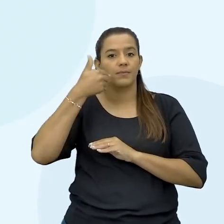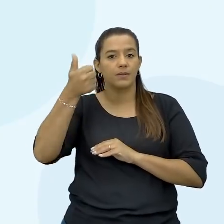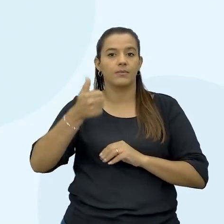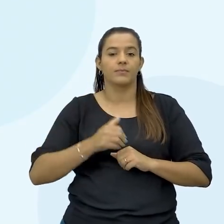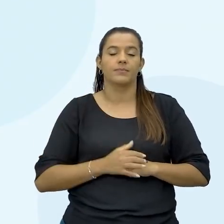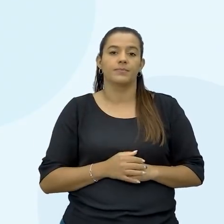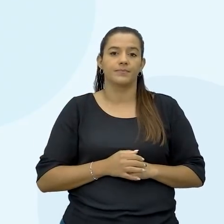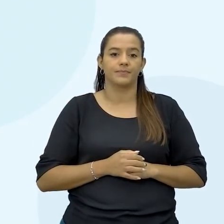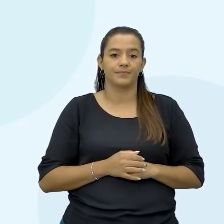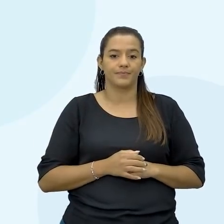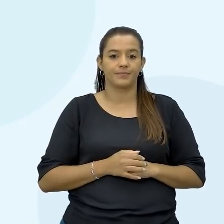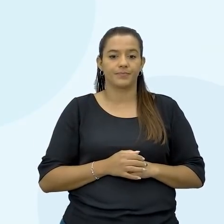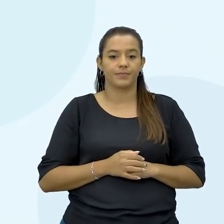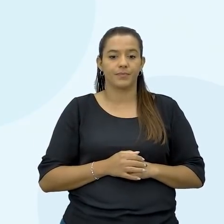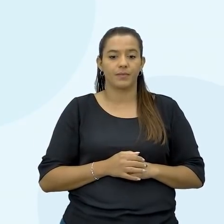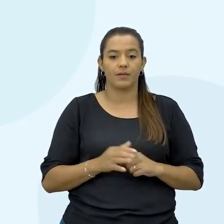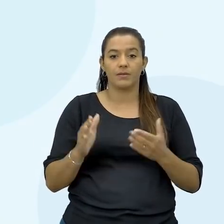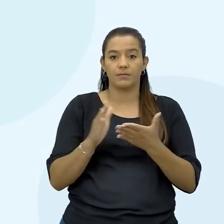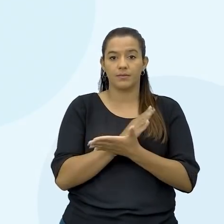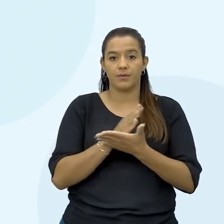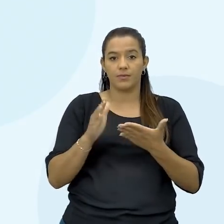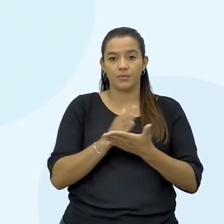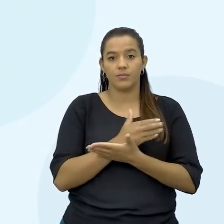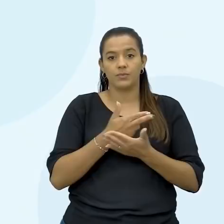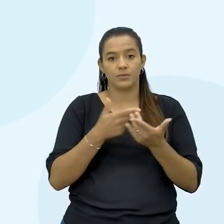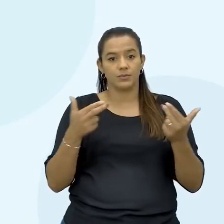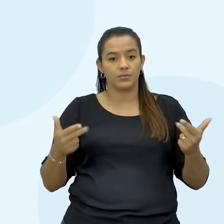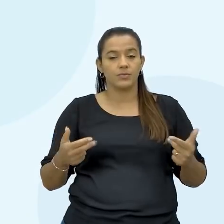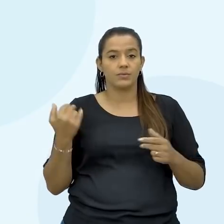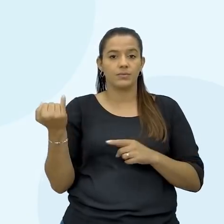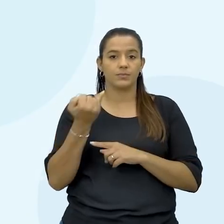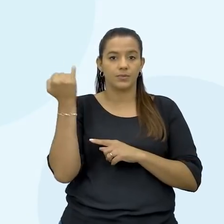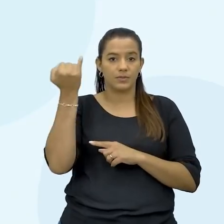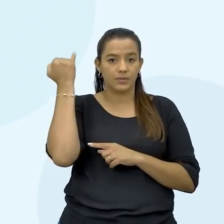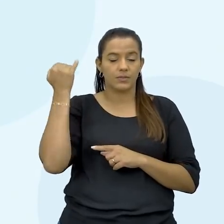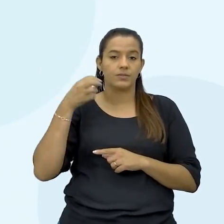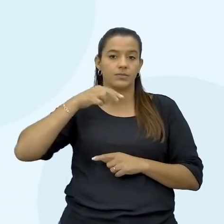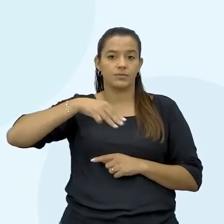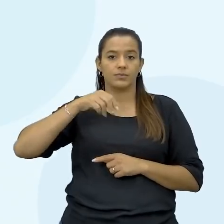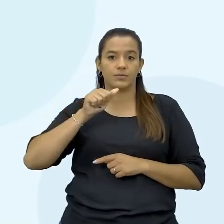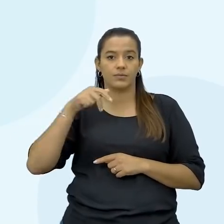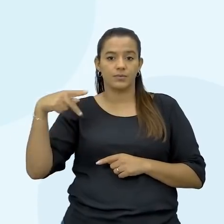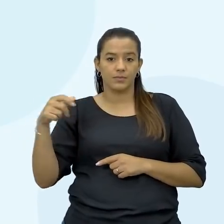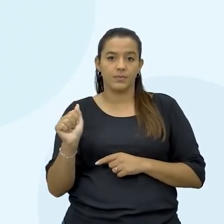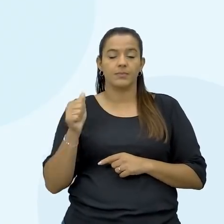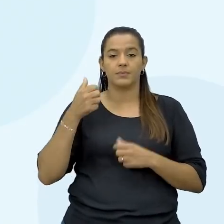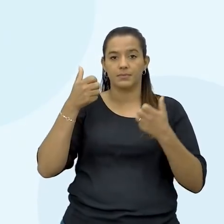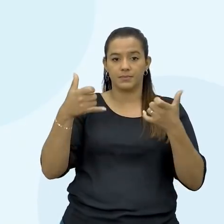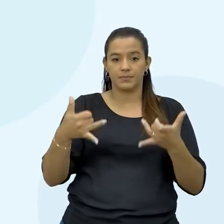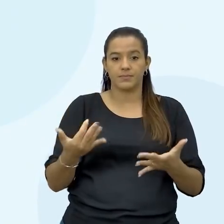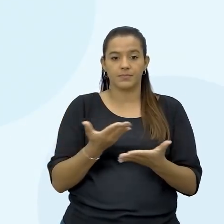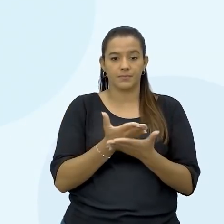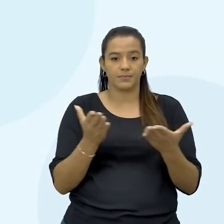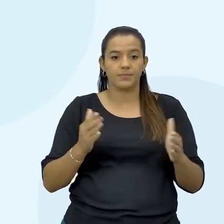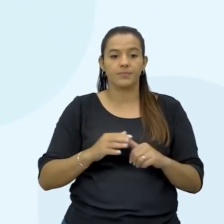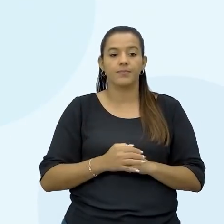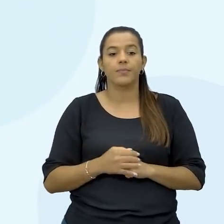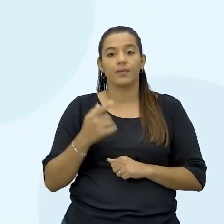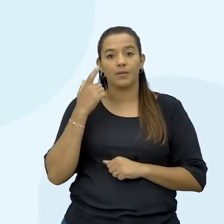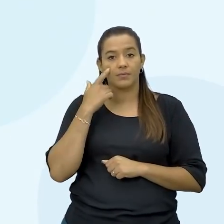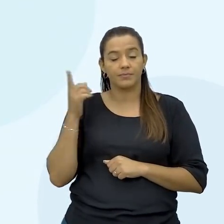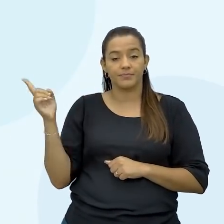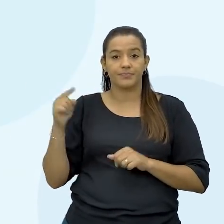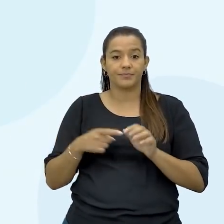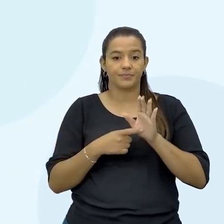integrada. Bom, alguns pontos importantes do mapa que eu gostaria de estar falando para vocês. Se vocês olharem aqui na apresentação